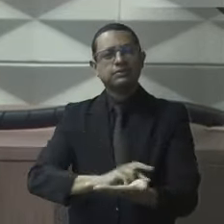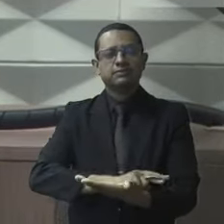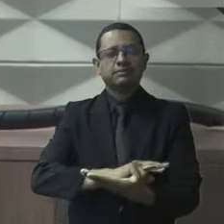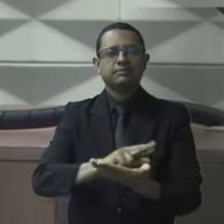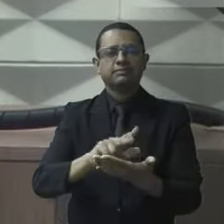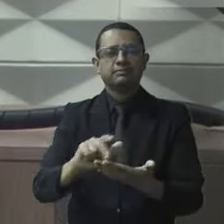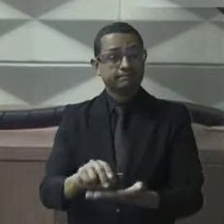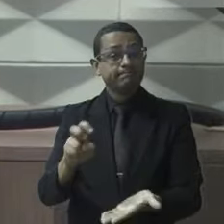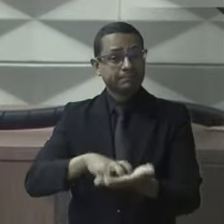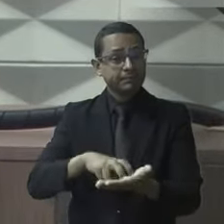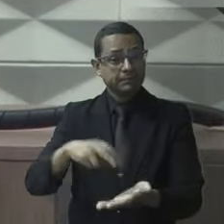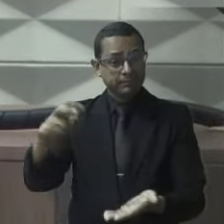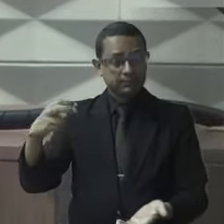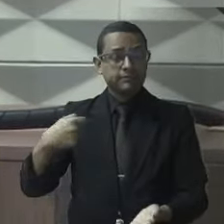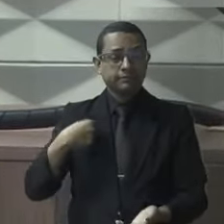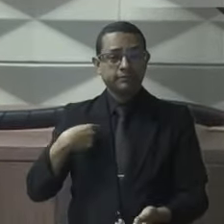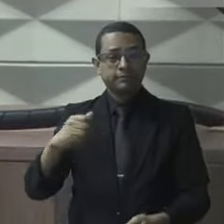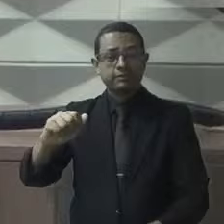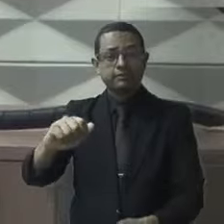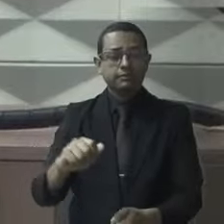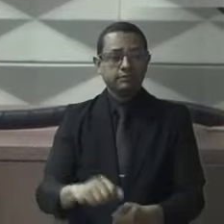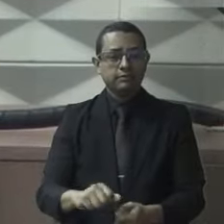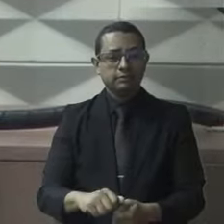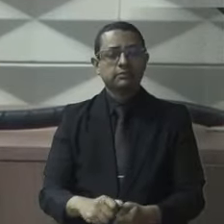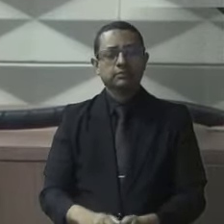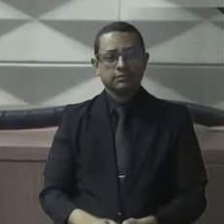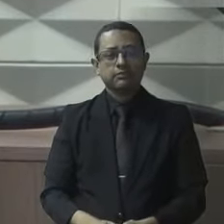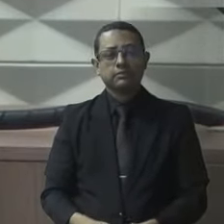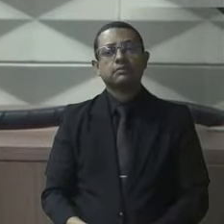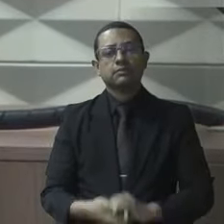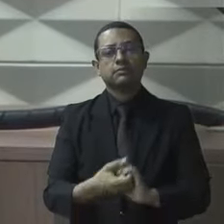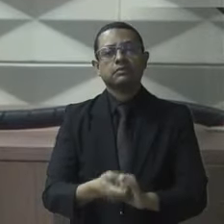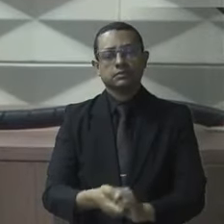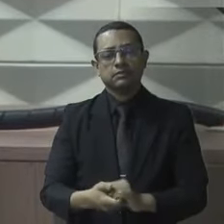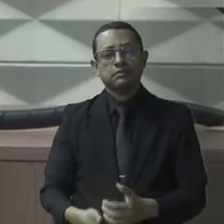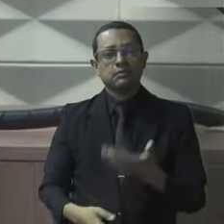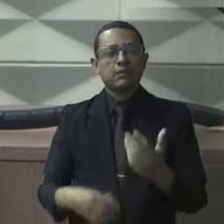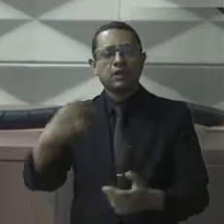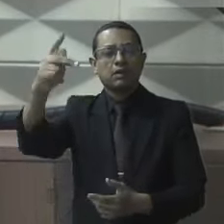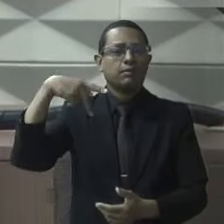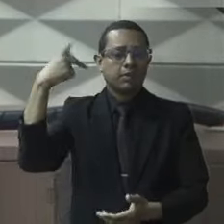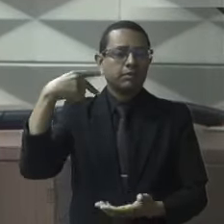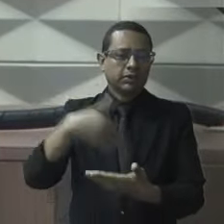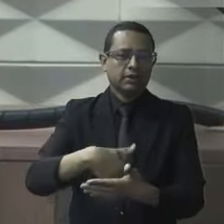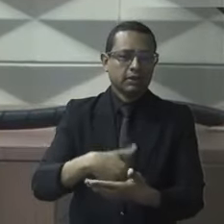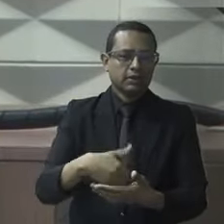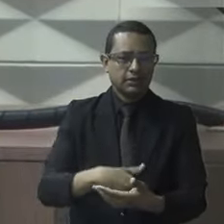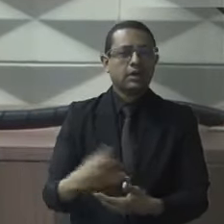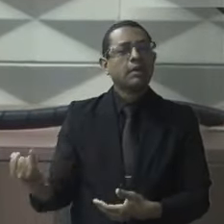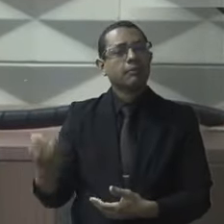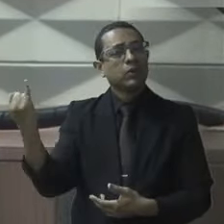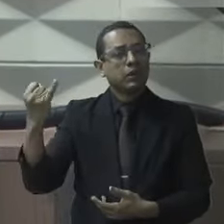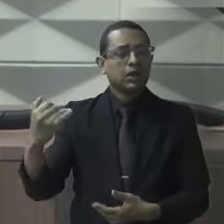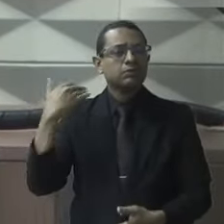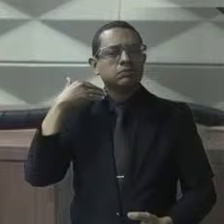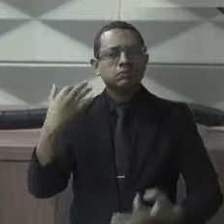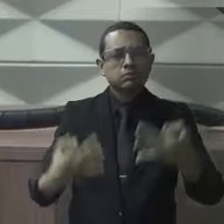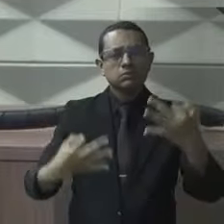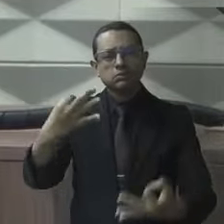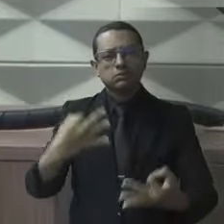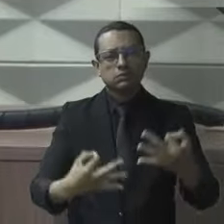Eu, pela manhã, fiz a saudação dos promotores eleitorais, o papel decisivo que eles tiveram, também dos juízes.